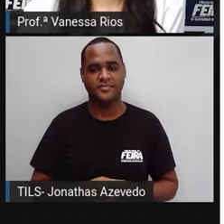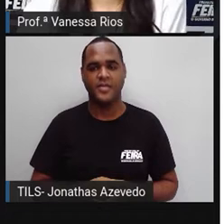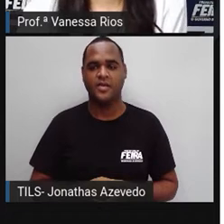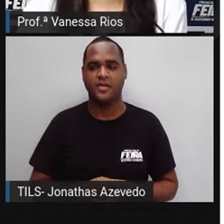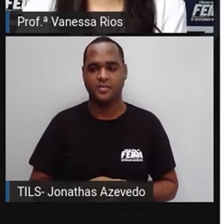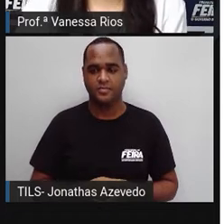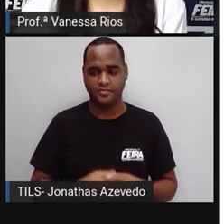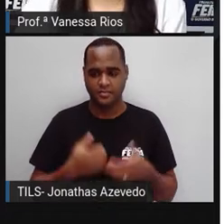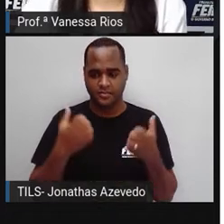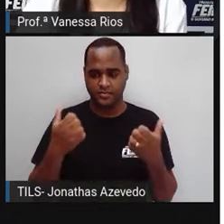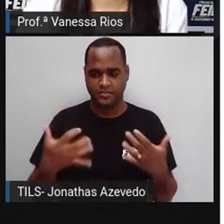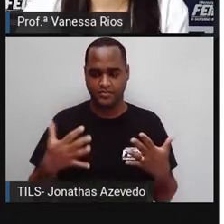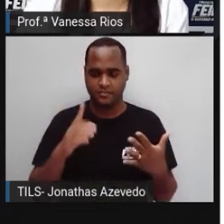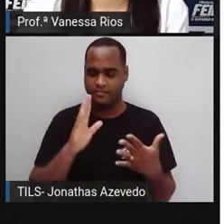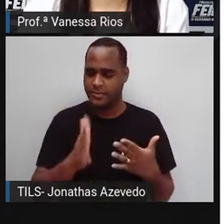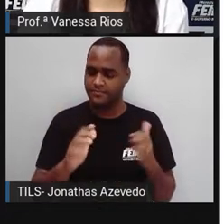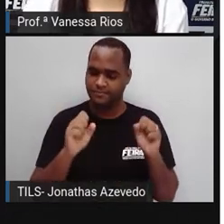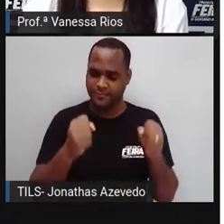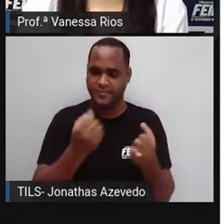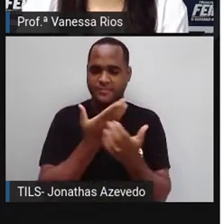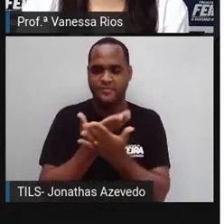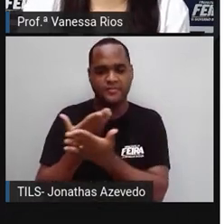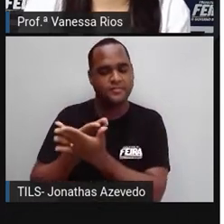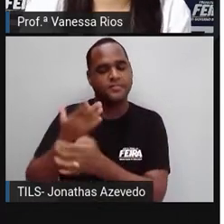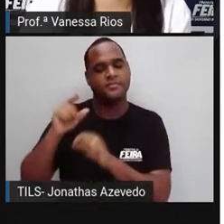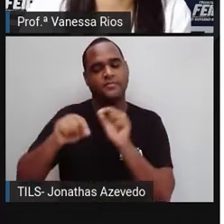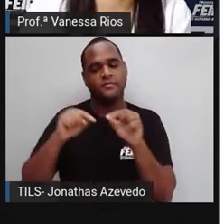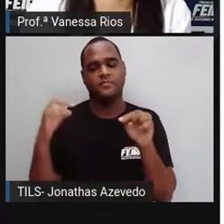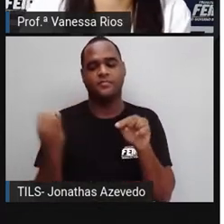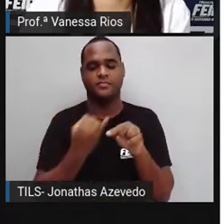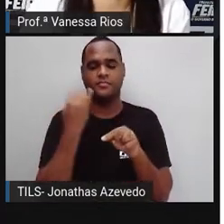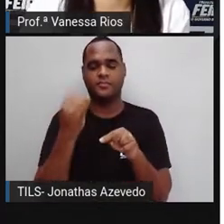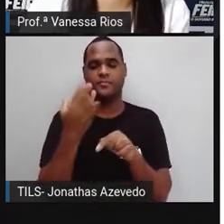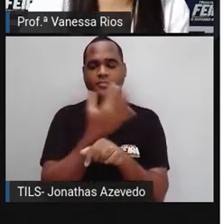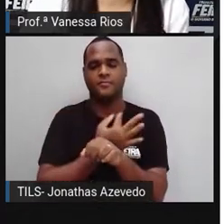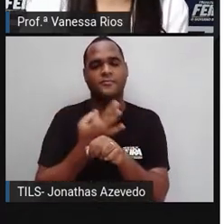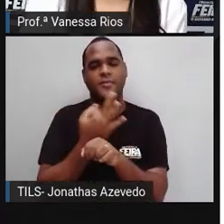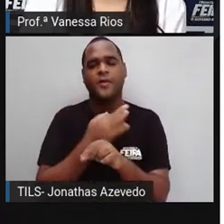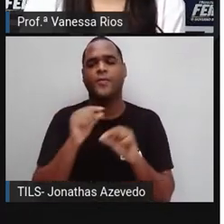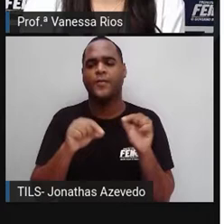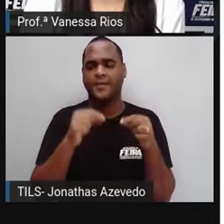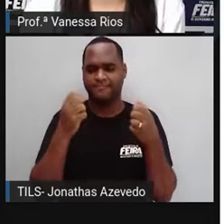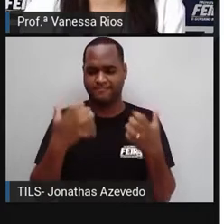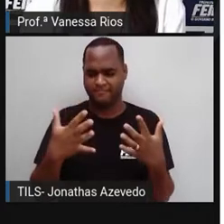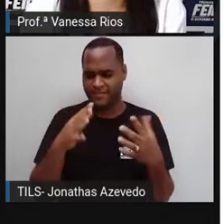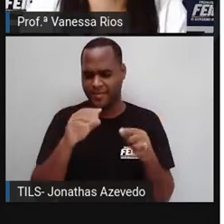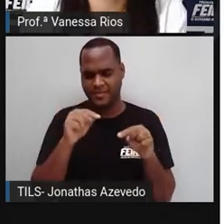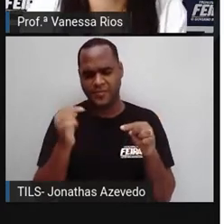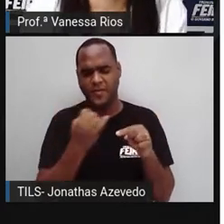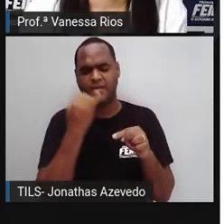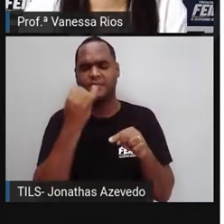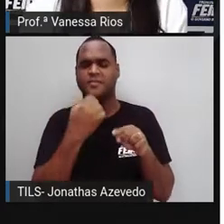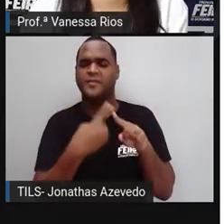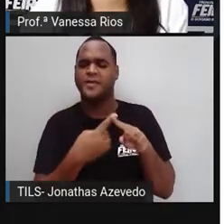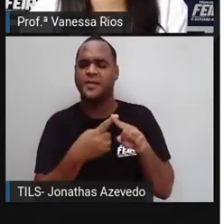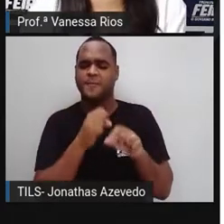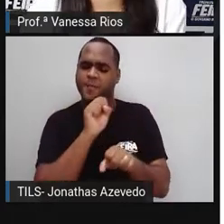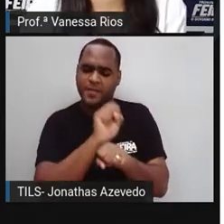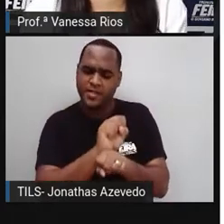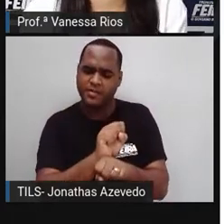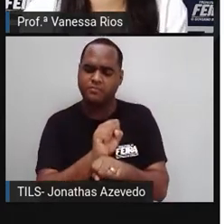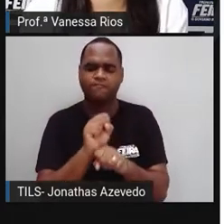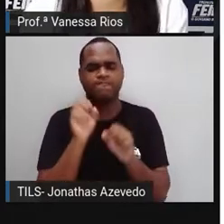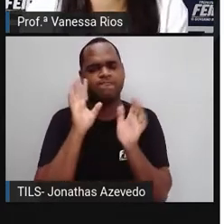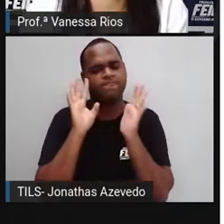A gente também já estudou sobre a importância das férias. Por que que se precisa dar essa pausa, né? Por que que precisa